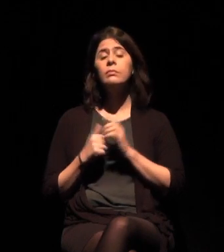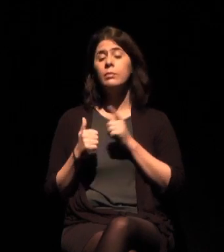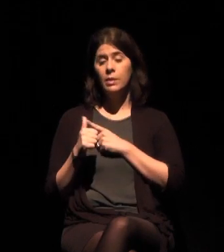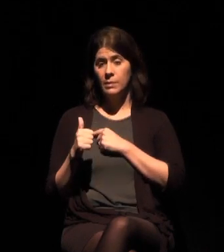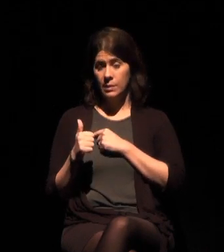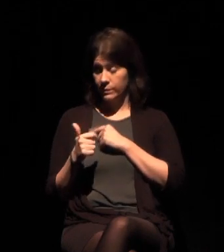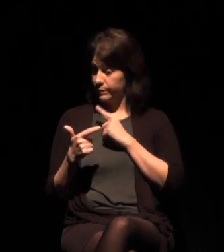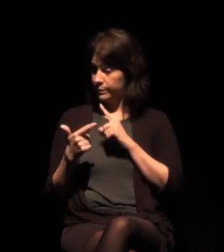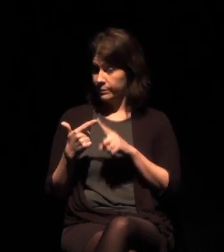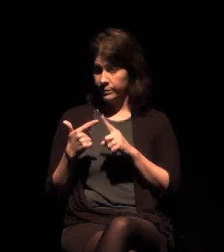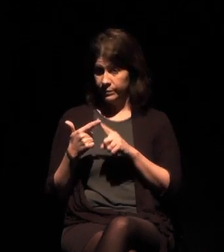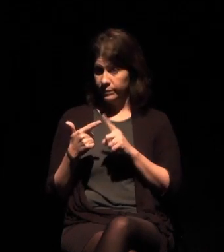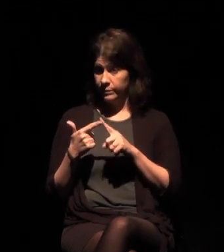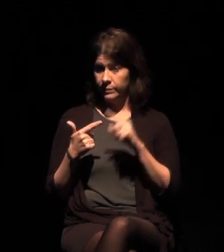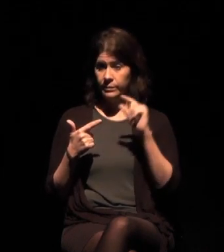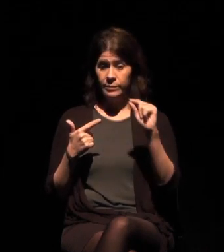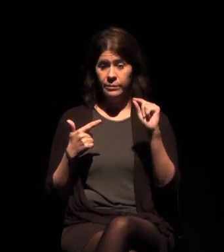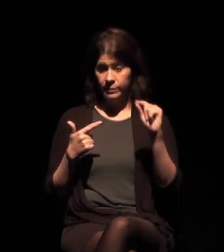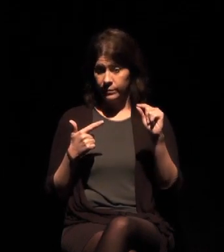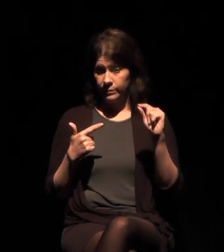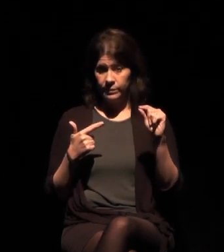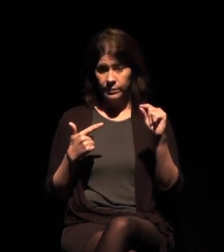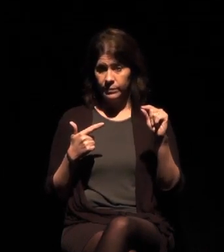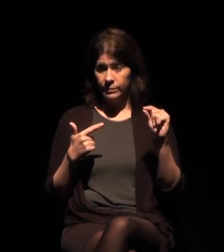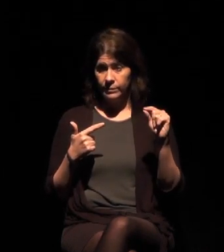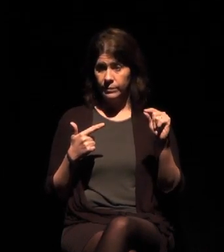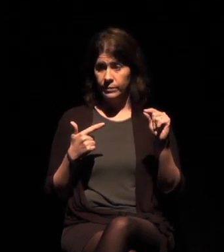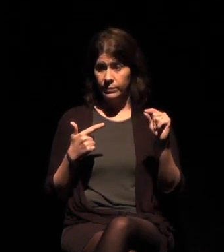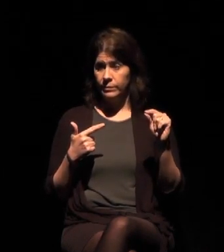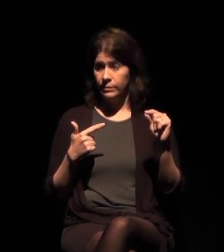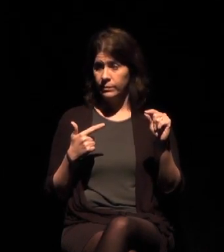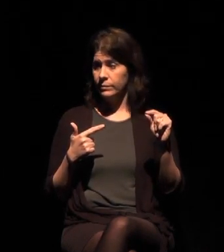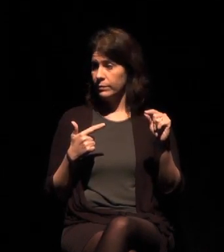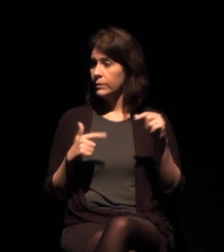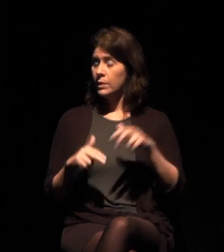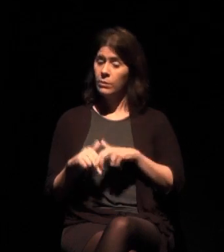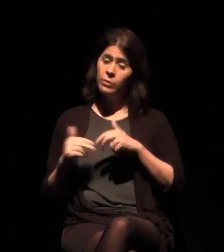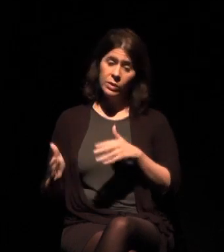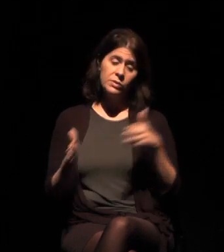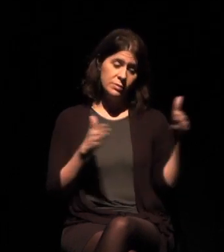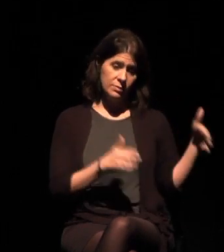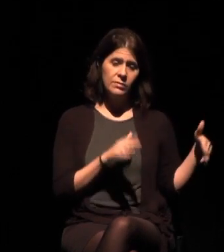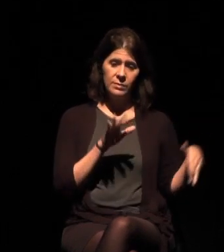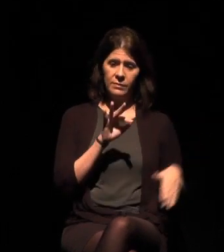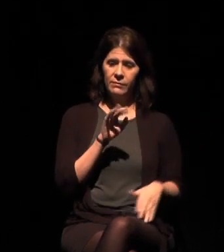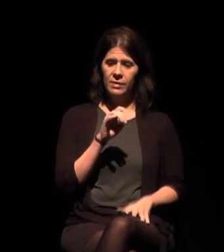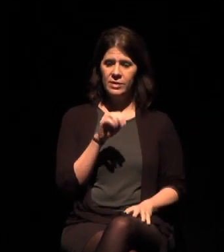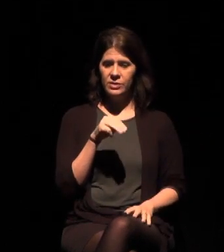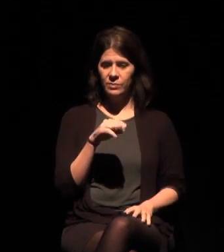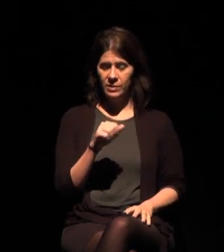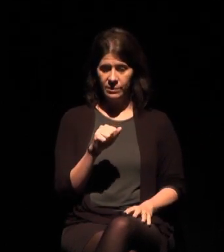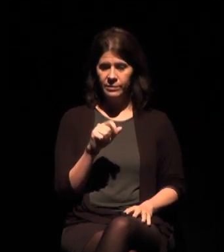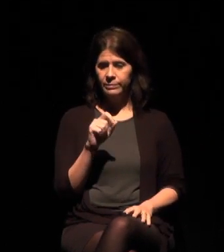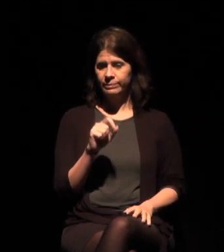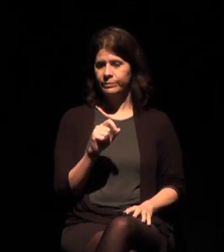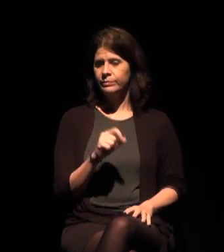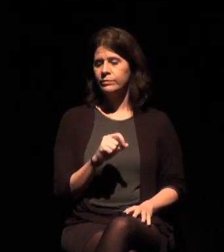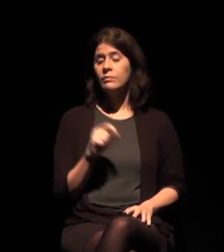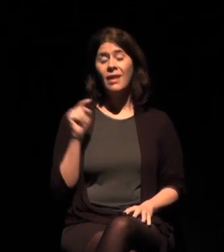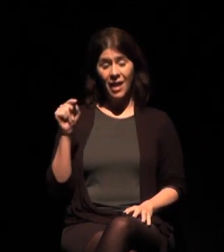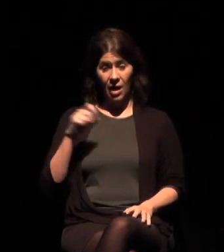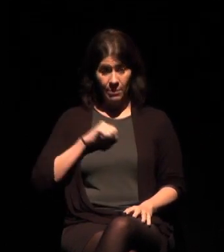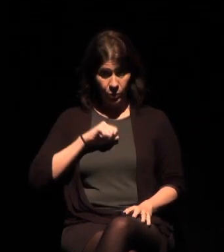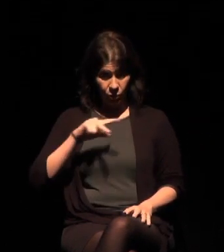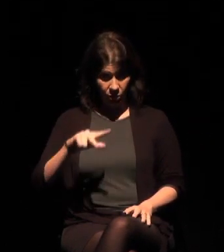é justamente admite passar desta feita pra pra fátima é que em portugal